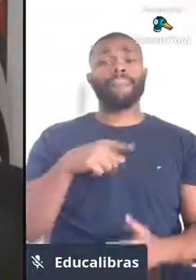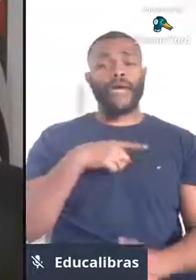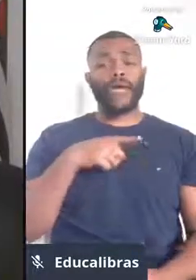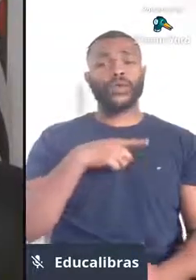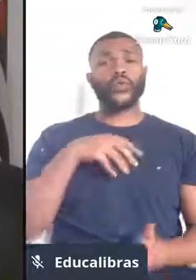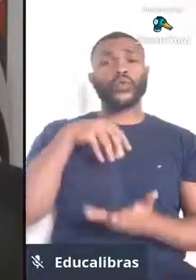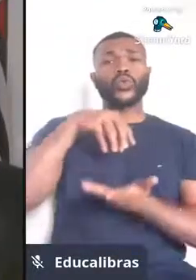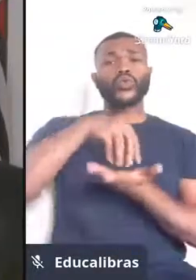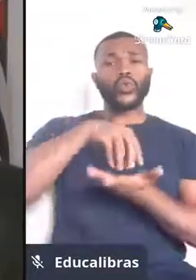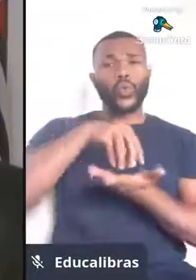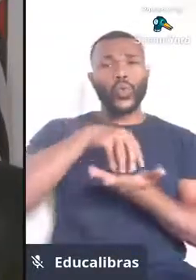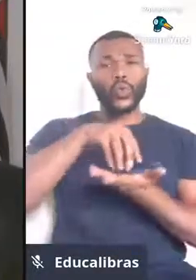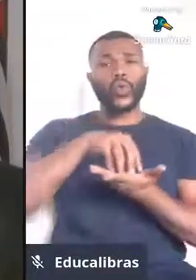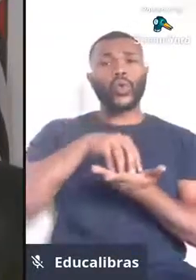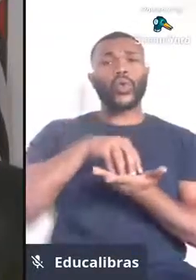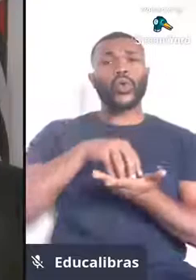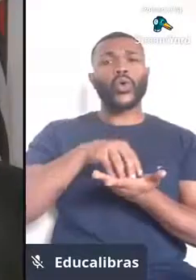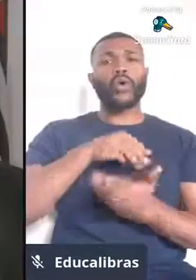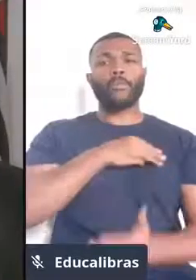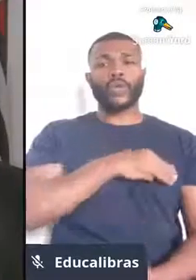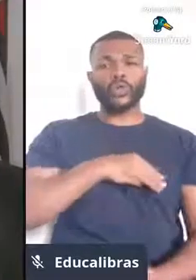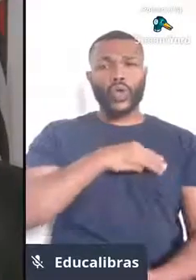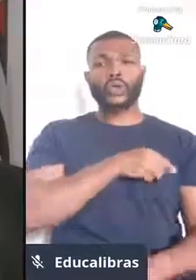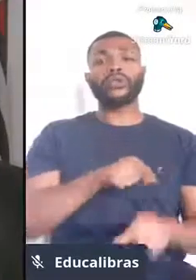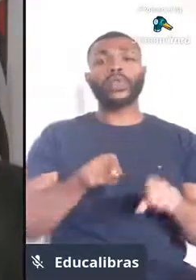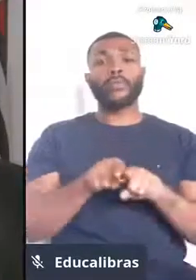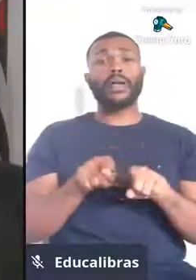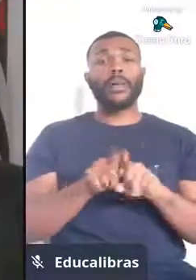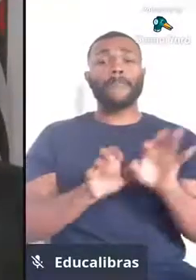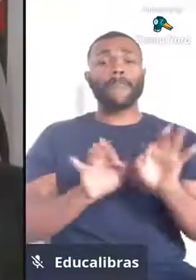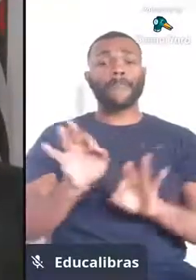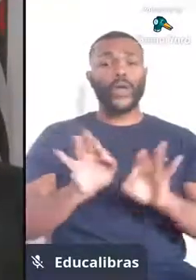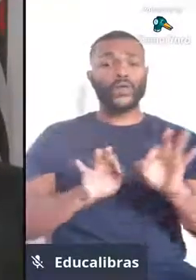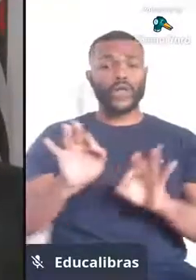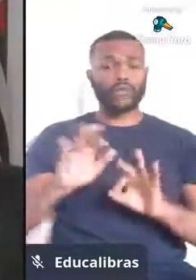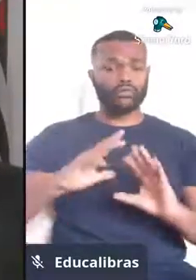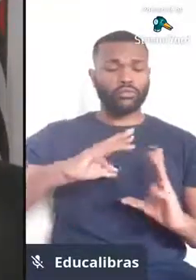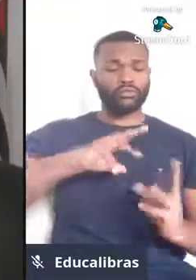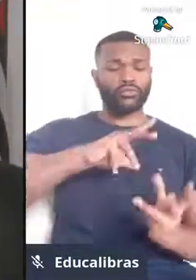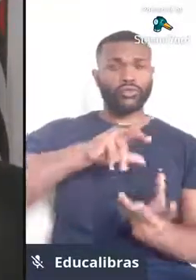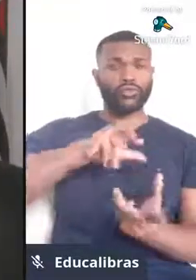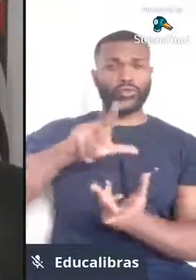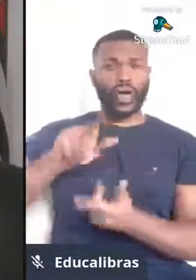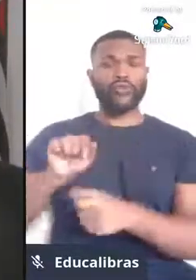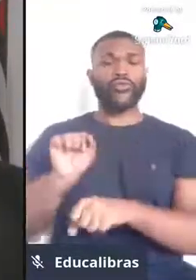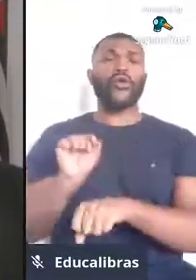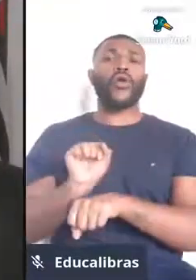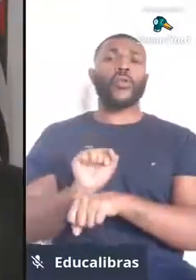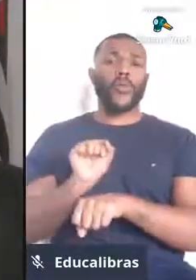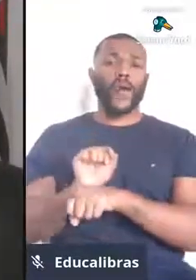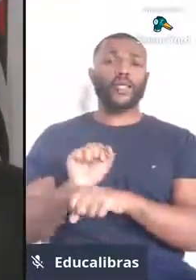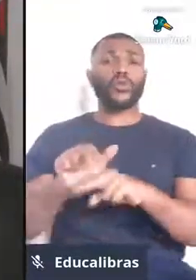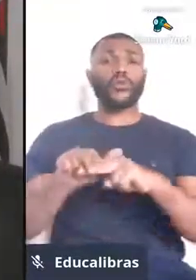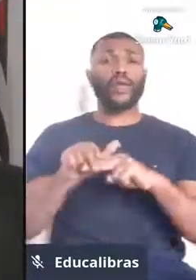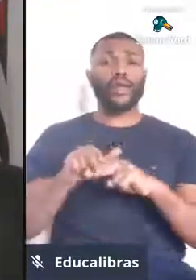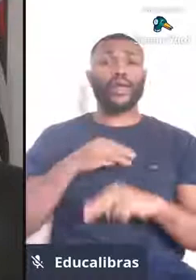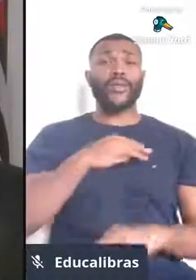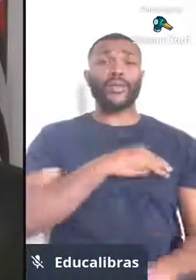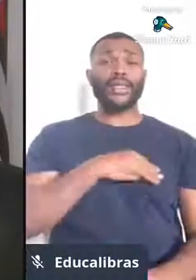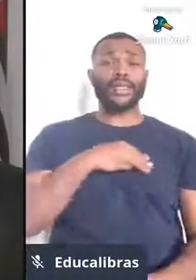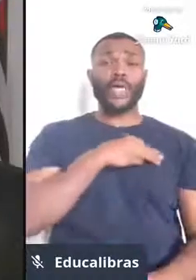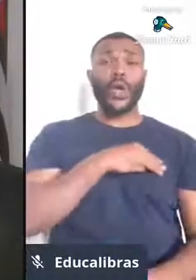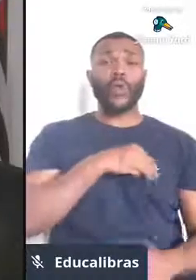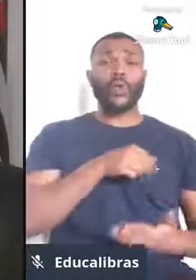aqui de missões, né, e projetos internacionais, que ficou um pouco ocioso, dado que todas as missões internacionais foram canceladas, o